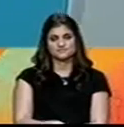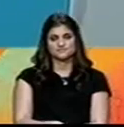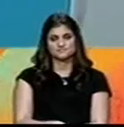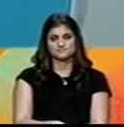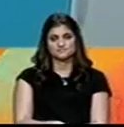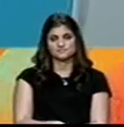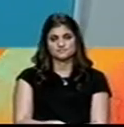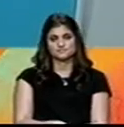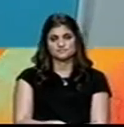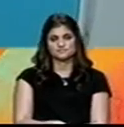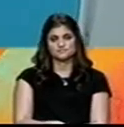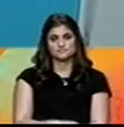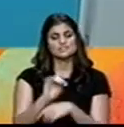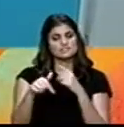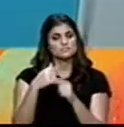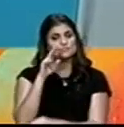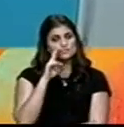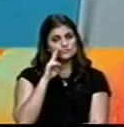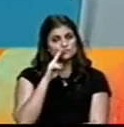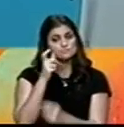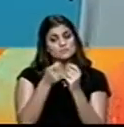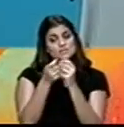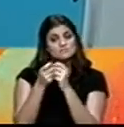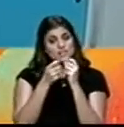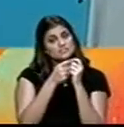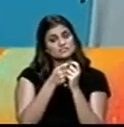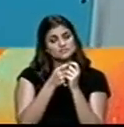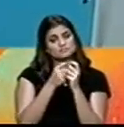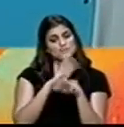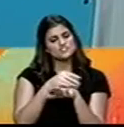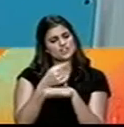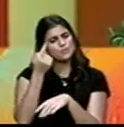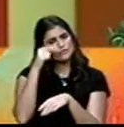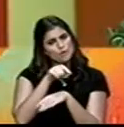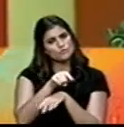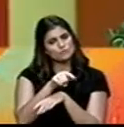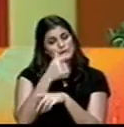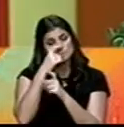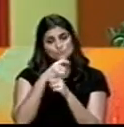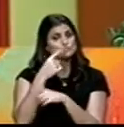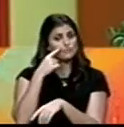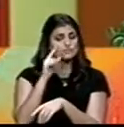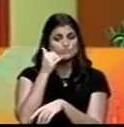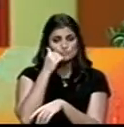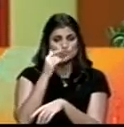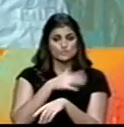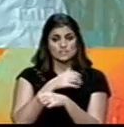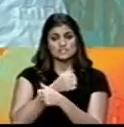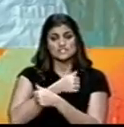Vamos colocar, então... Aqui. Sempre com a desculpa do... Ah, como é mais próximo, depois, mais tarde eu vou. Muitas pessoas nem conhecem os museus das cidades por causa